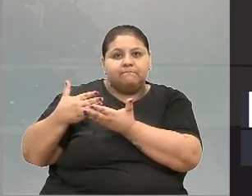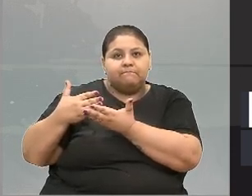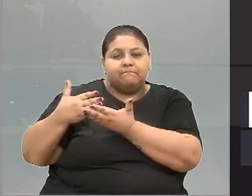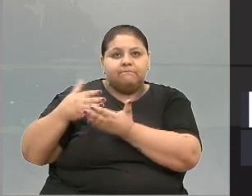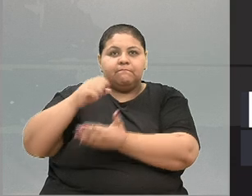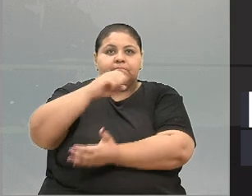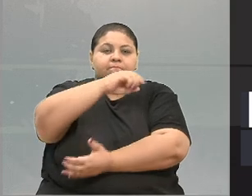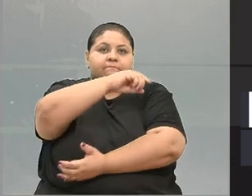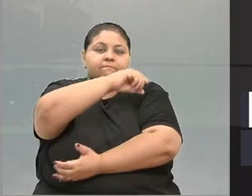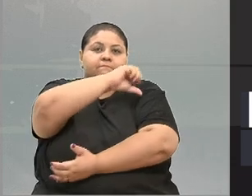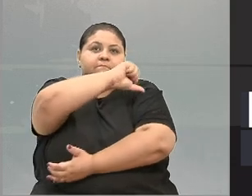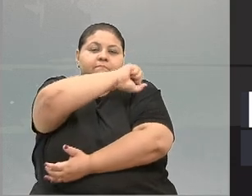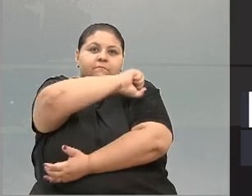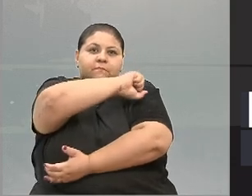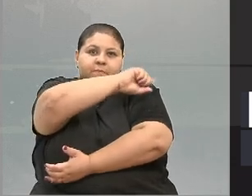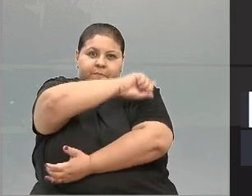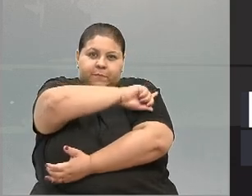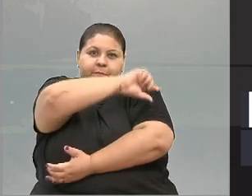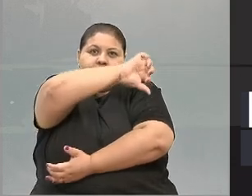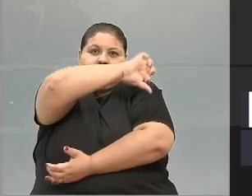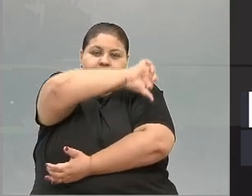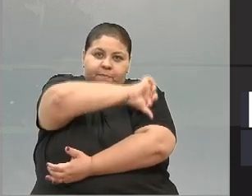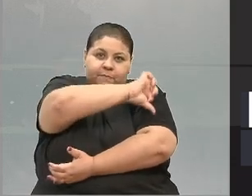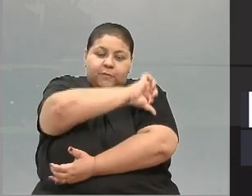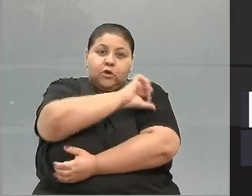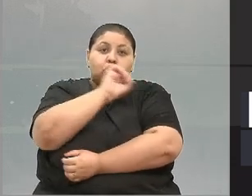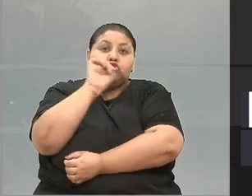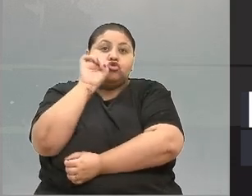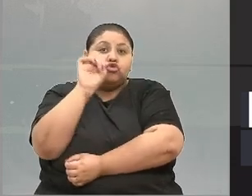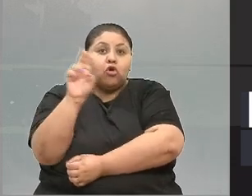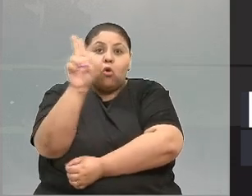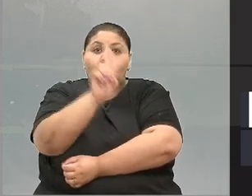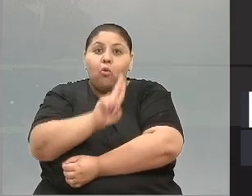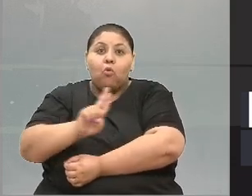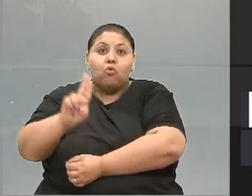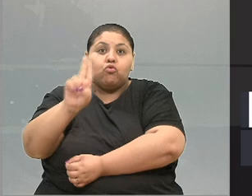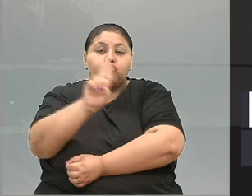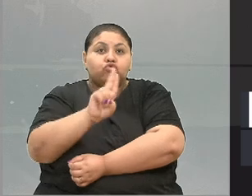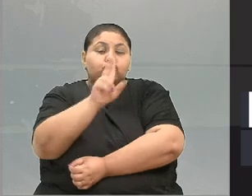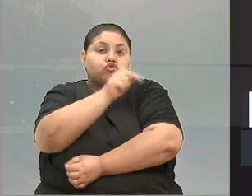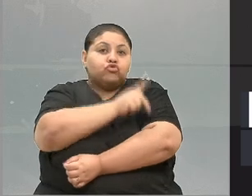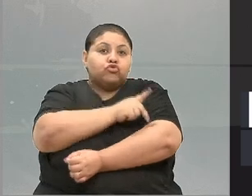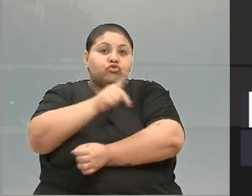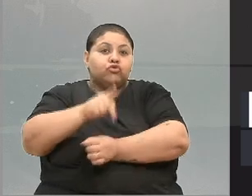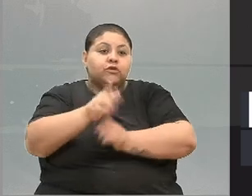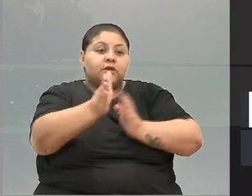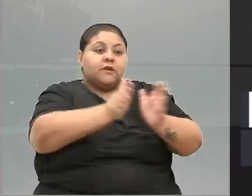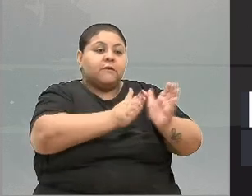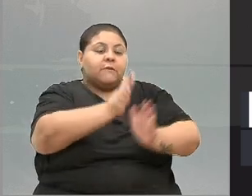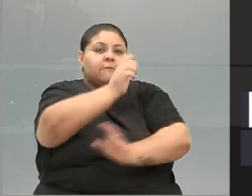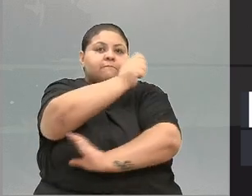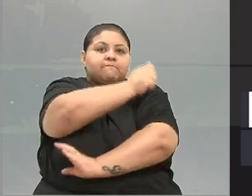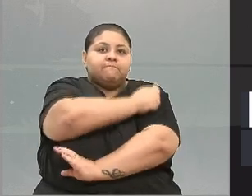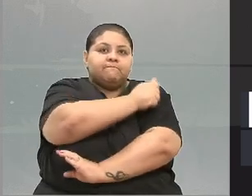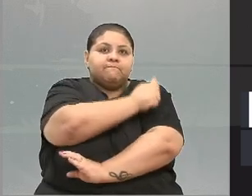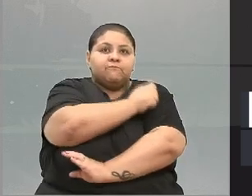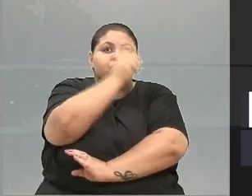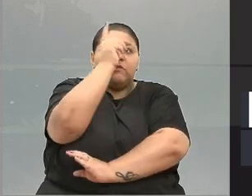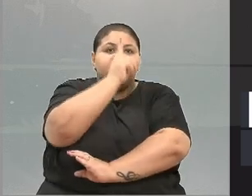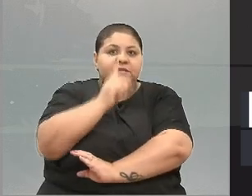fundamental, com exceções para fins pedagógicos e acessibilidade de alunos com